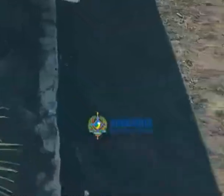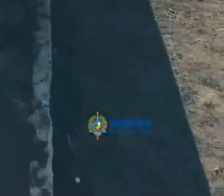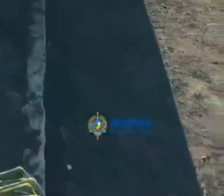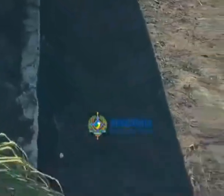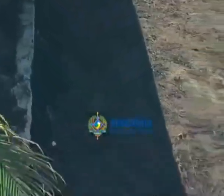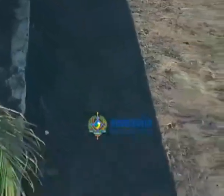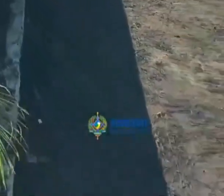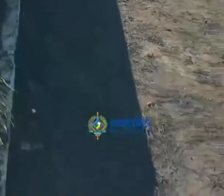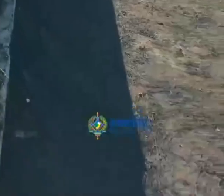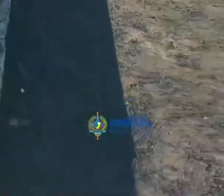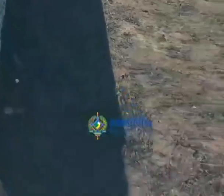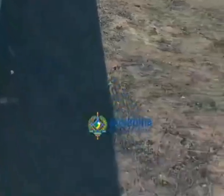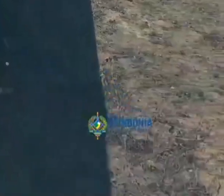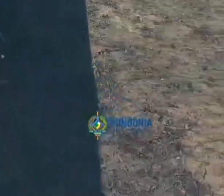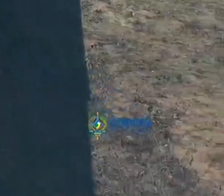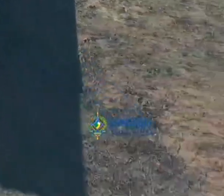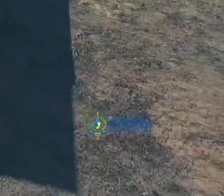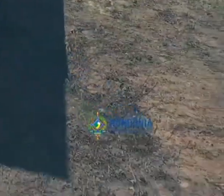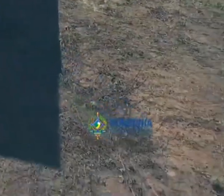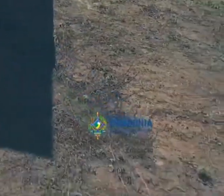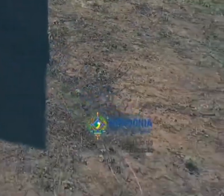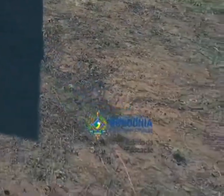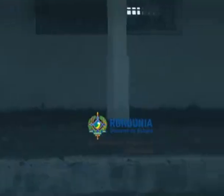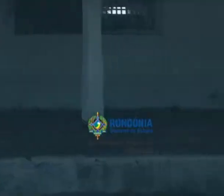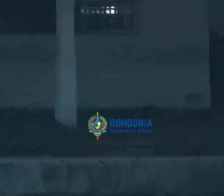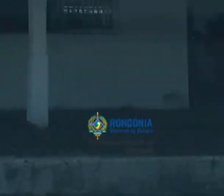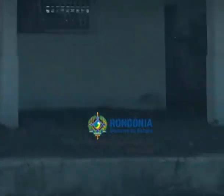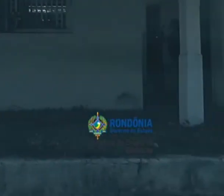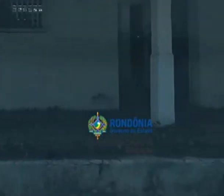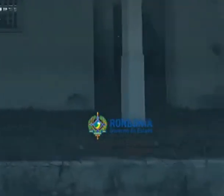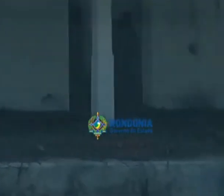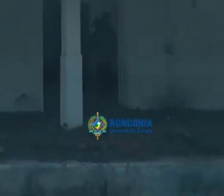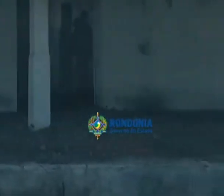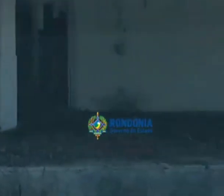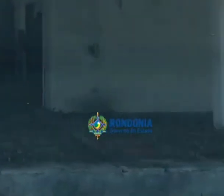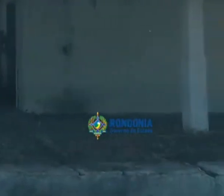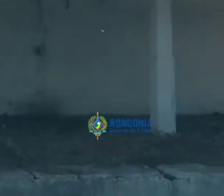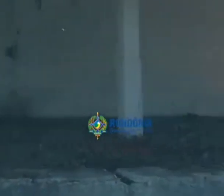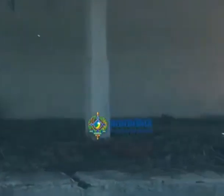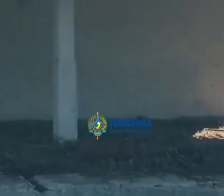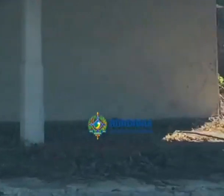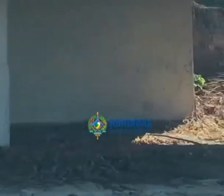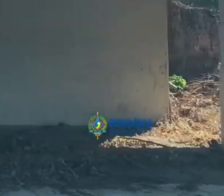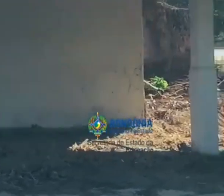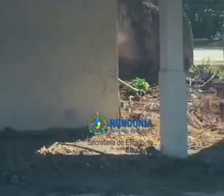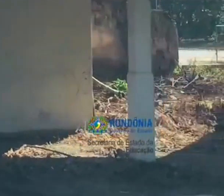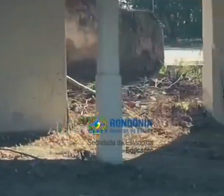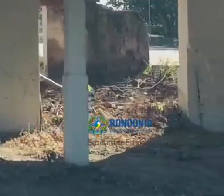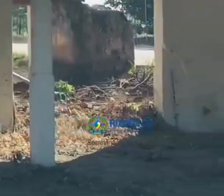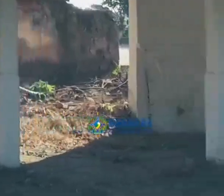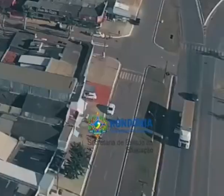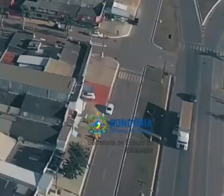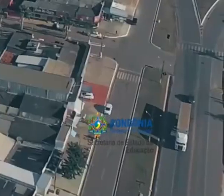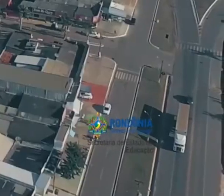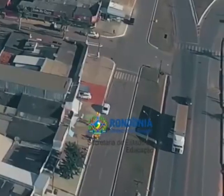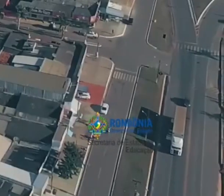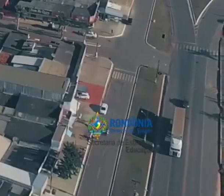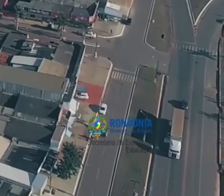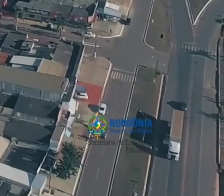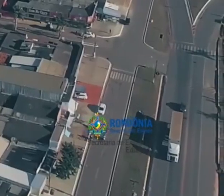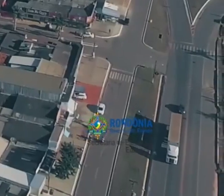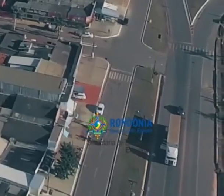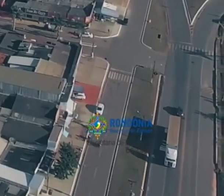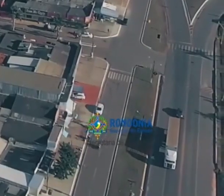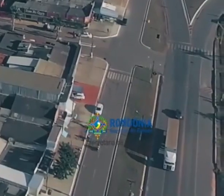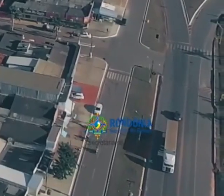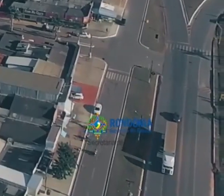povoamento do estado de Rondônia. Para sermos mais precisos, a criação do povoamento de Guajará-Mirim